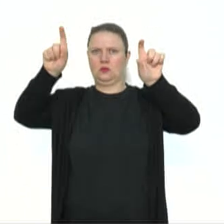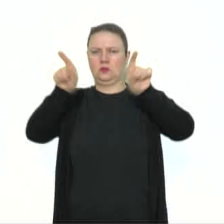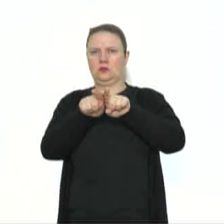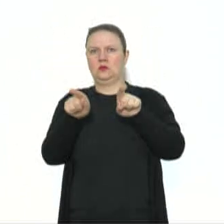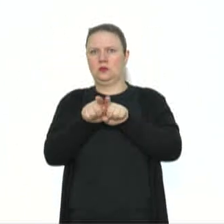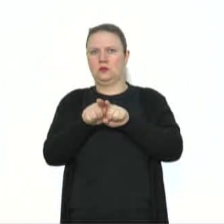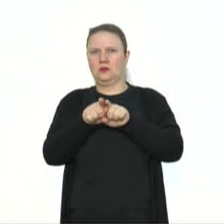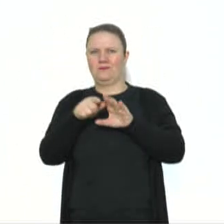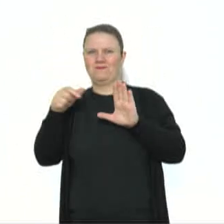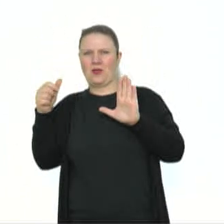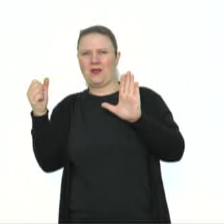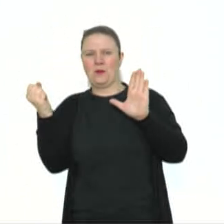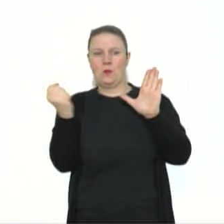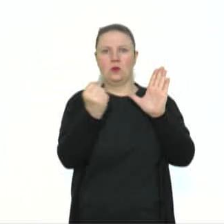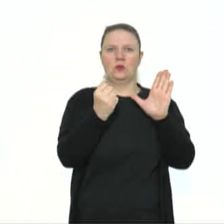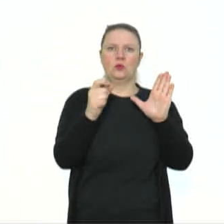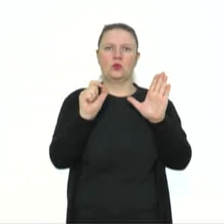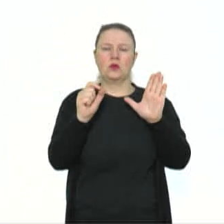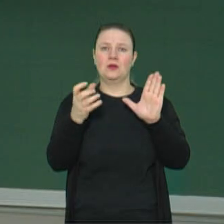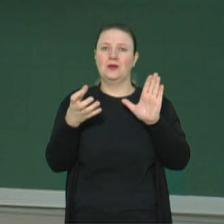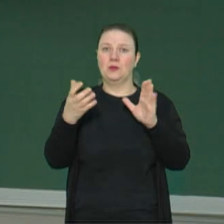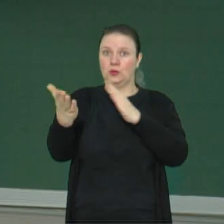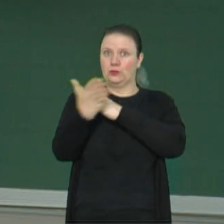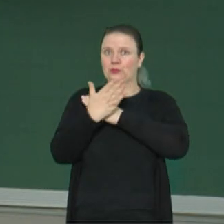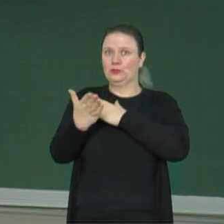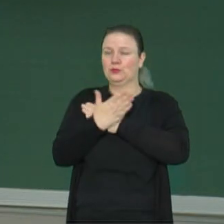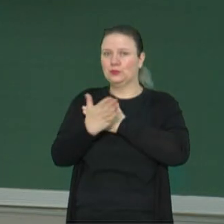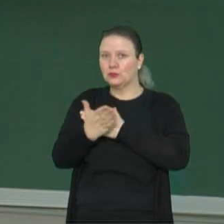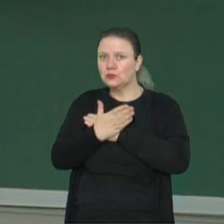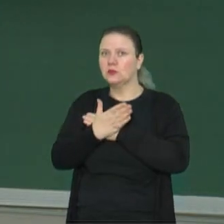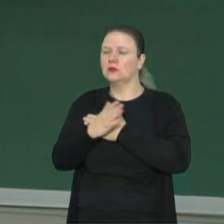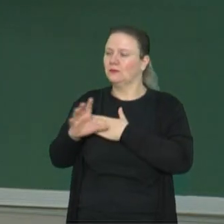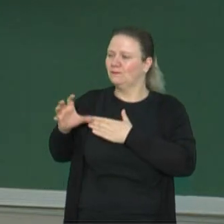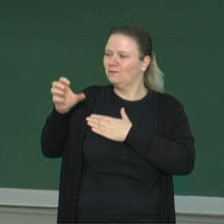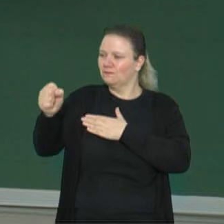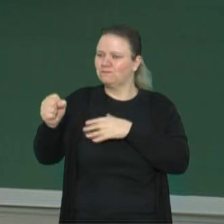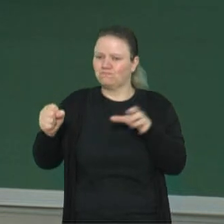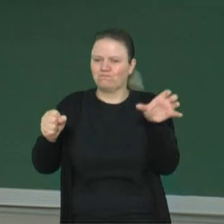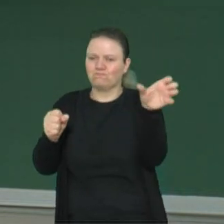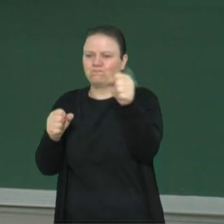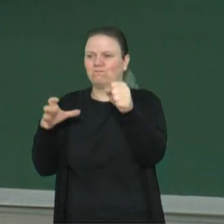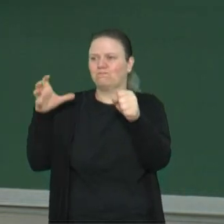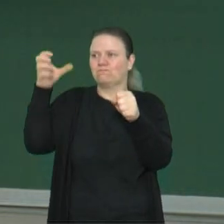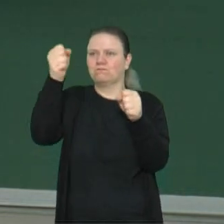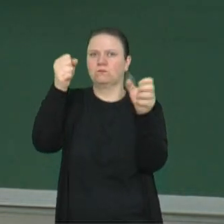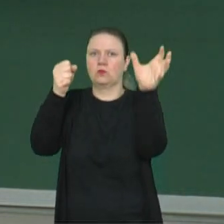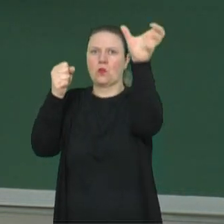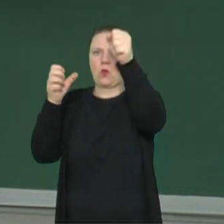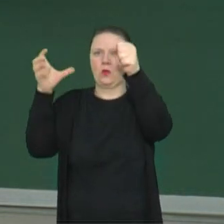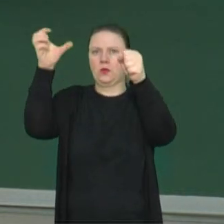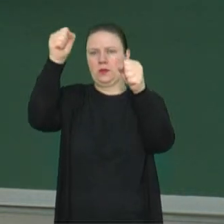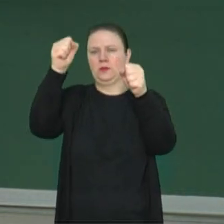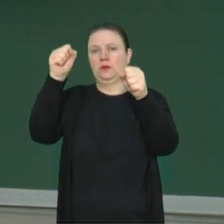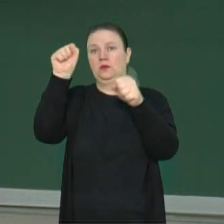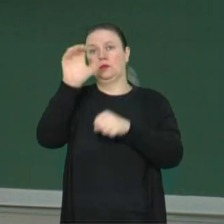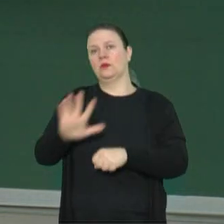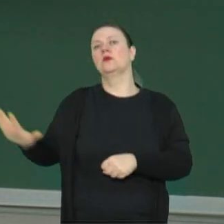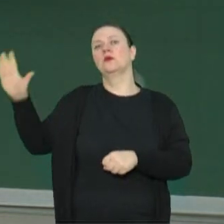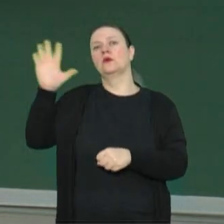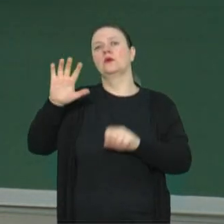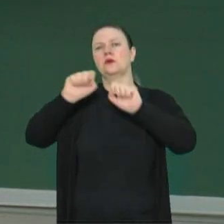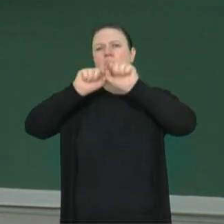na rocha para favorecer, né? Para ajudar eles na escalada. Então temos a situação retratada nessa imagem aqui, que fica